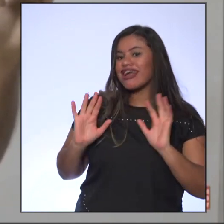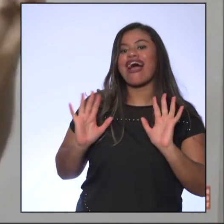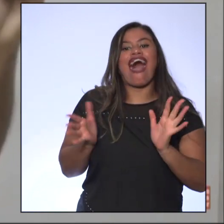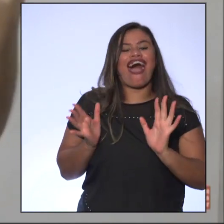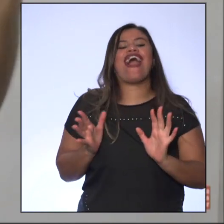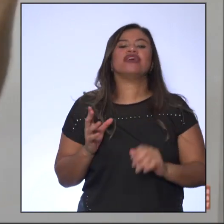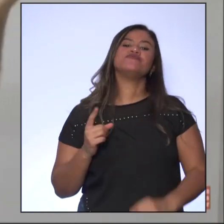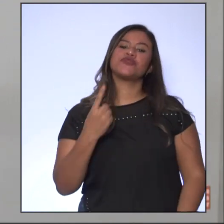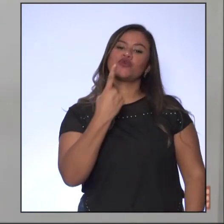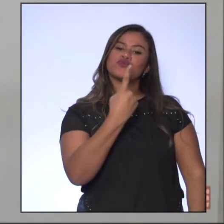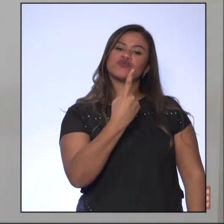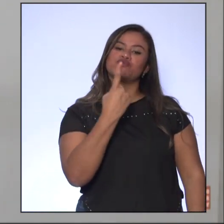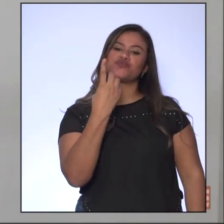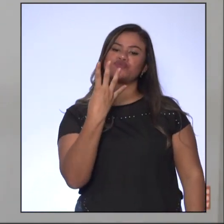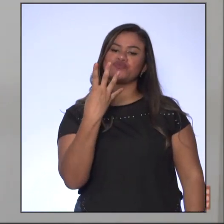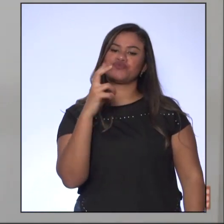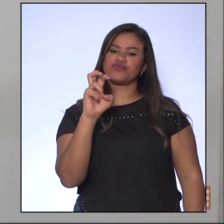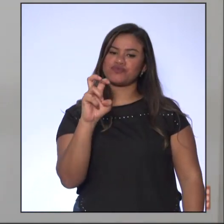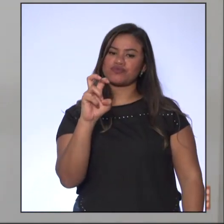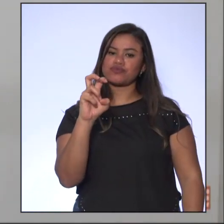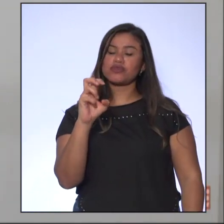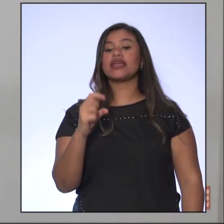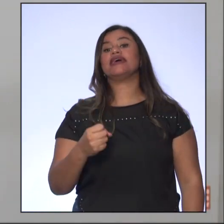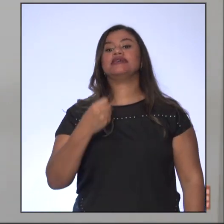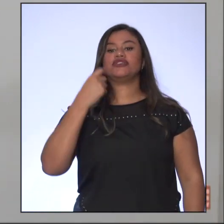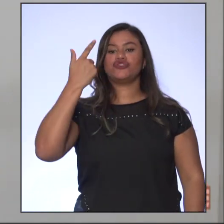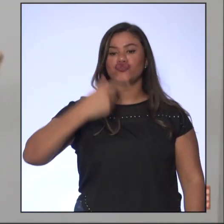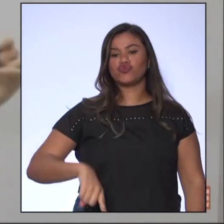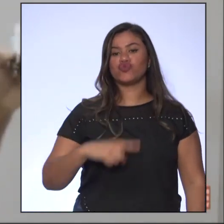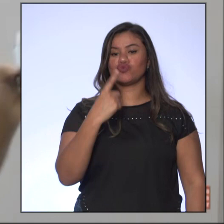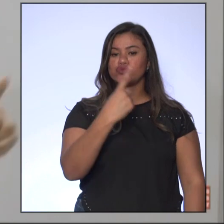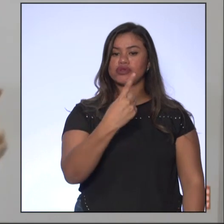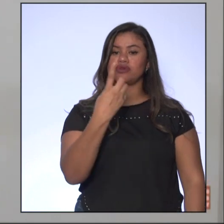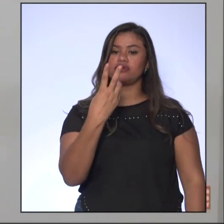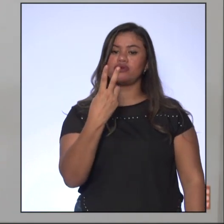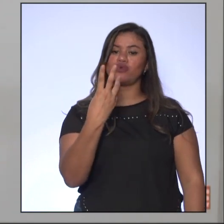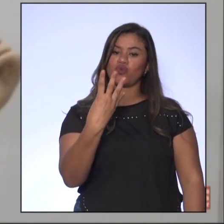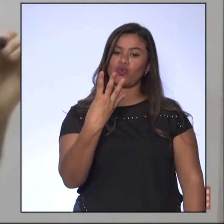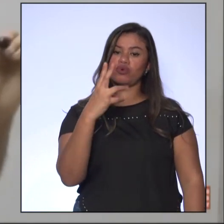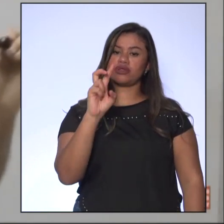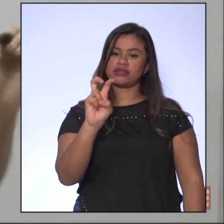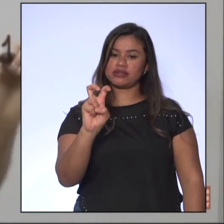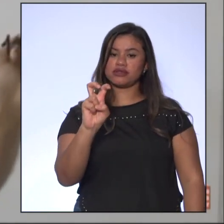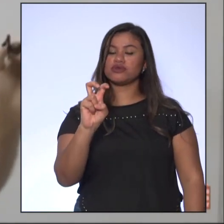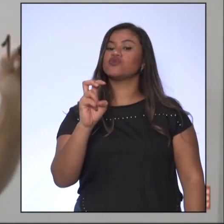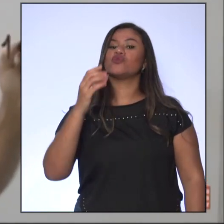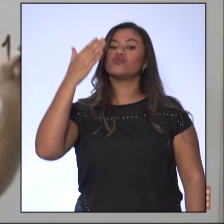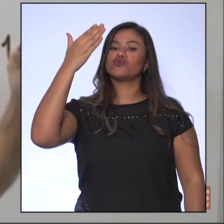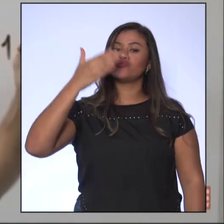145, então 145 dividido por 5. Nesse caso, você vai pegar aqui, ó,